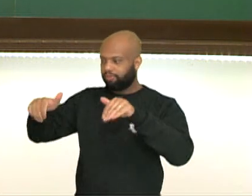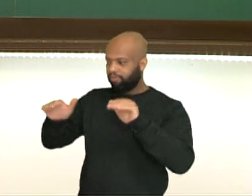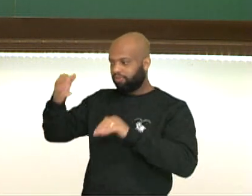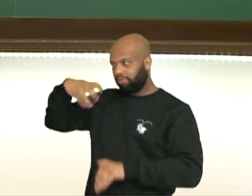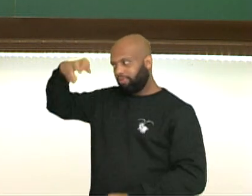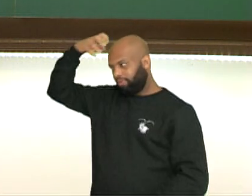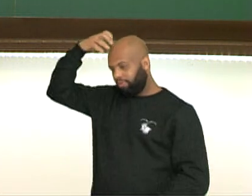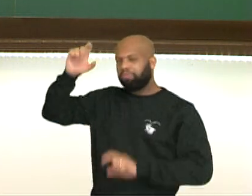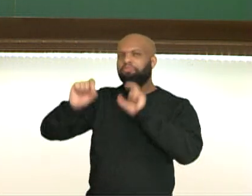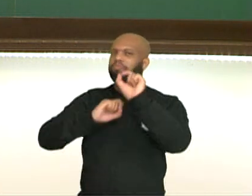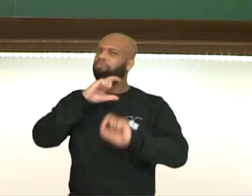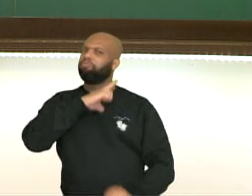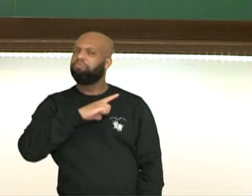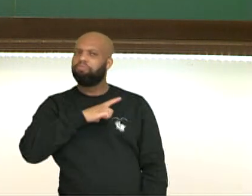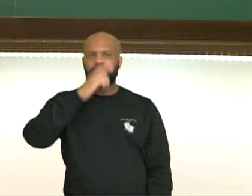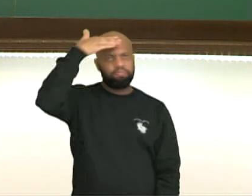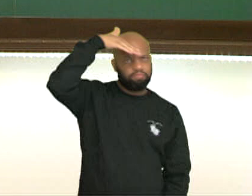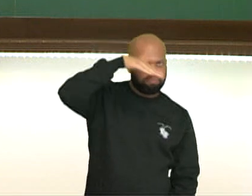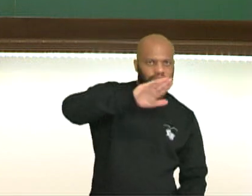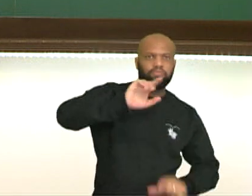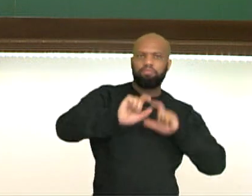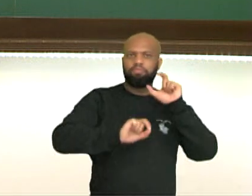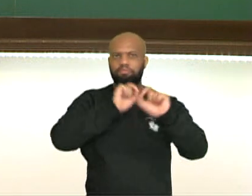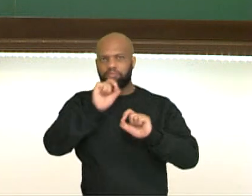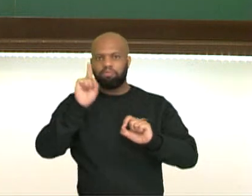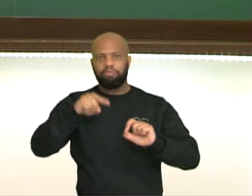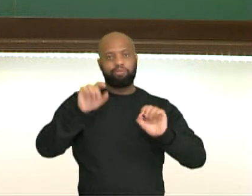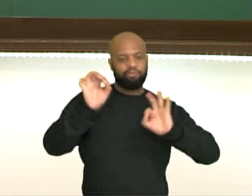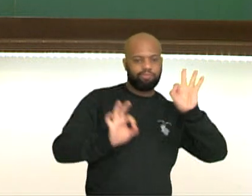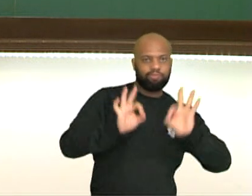então, o que nós temos como república é uma